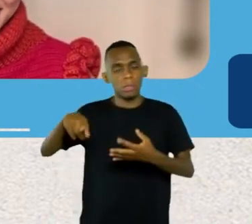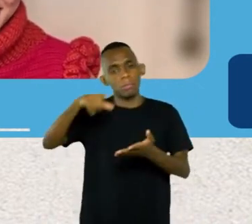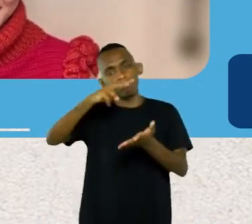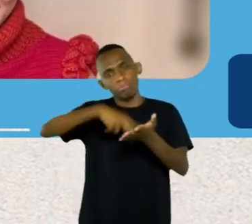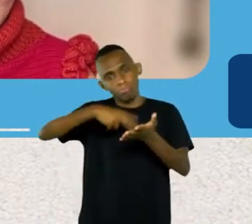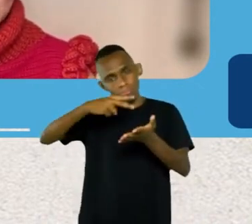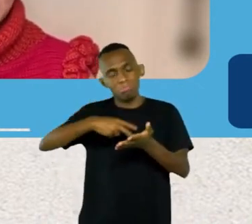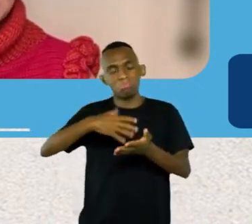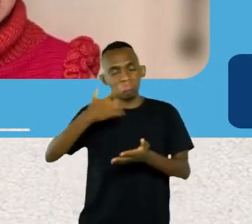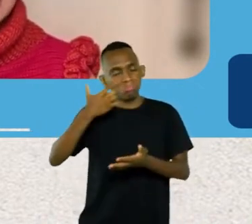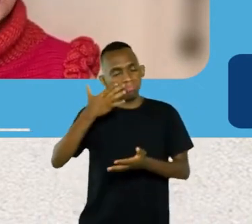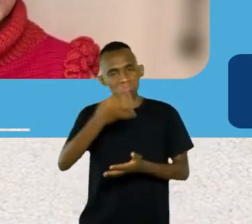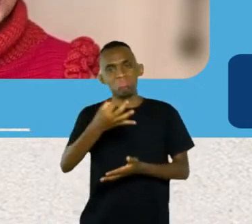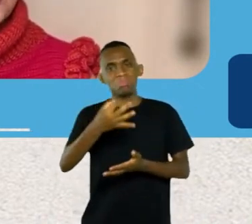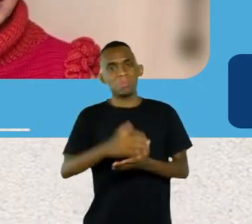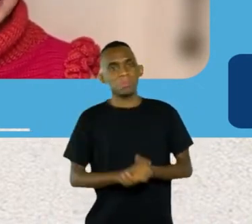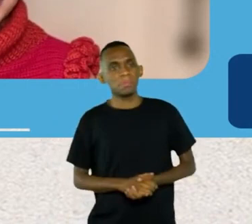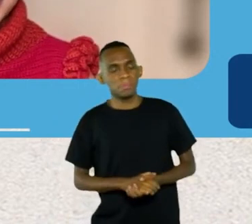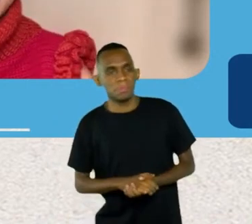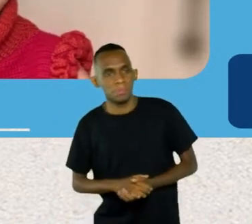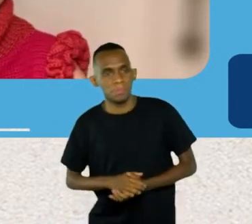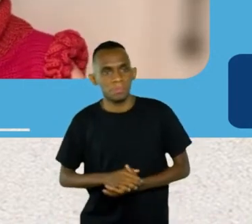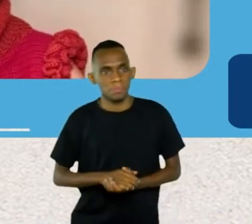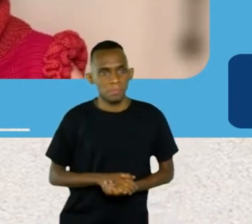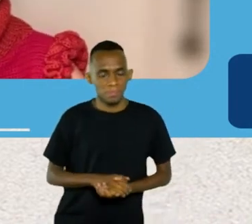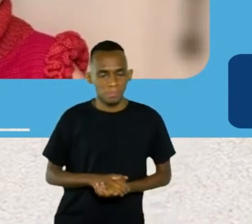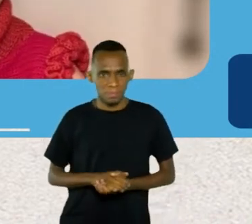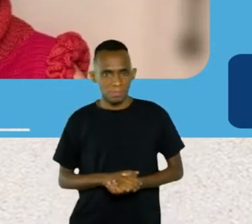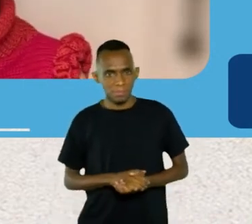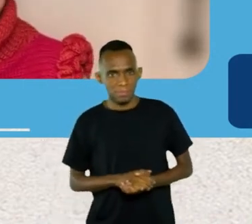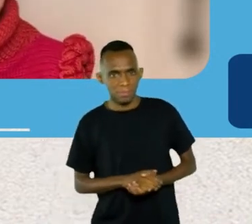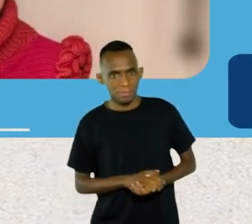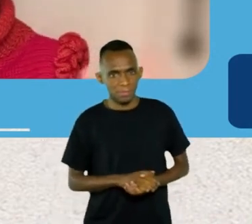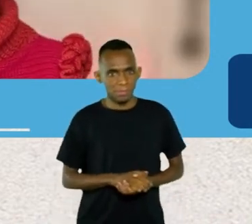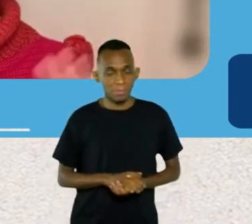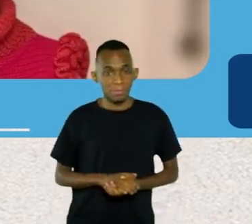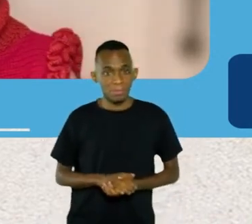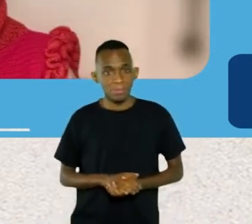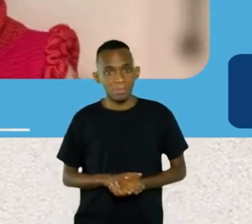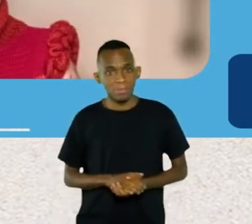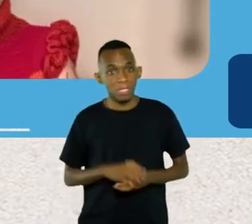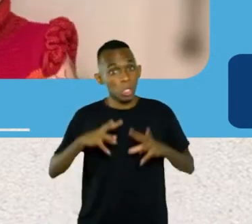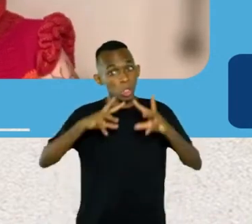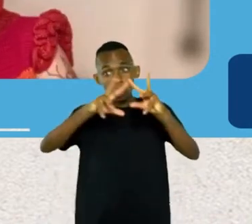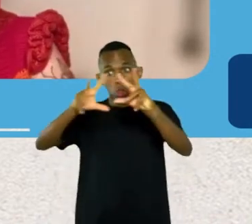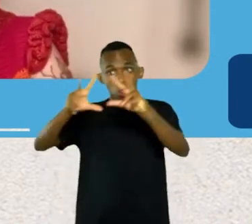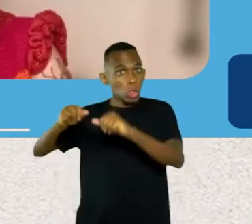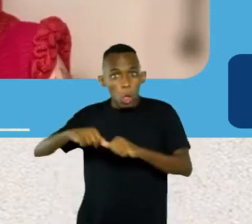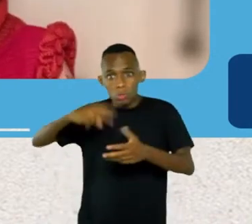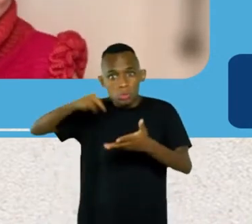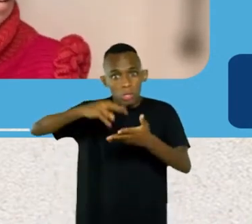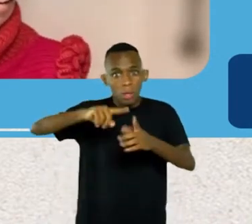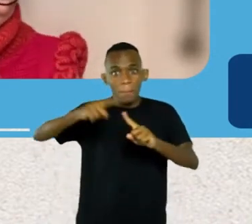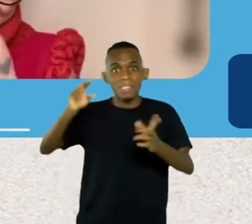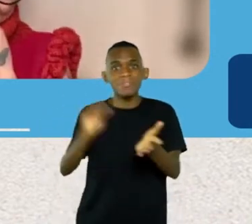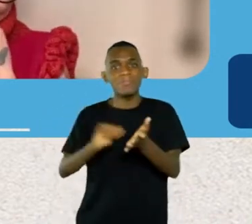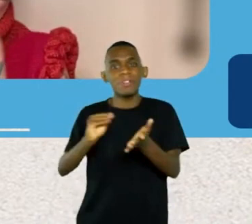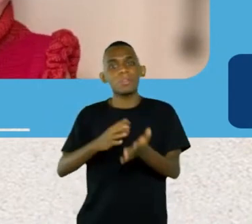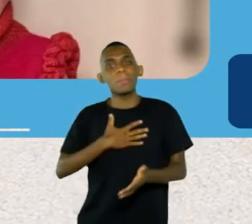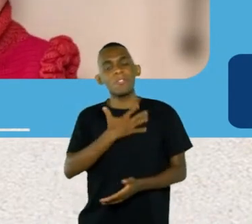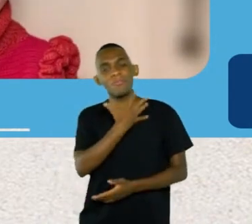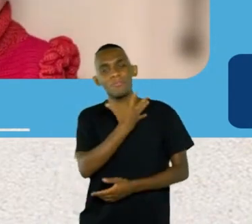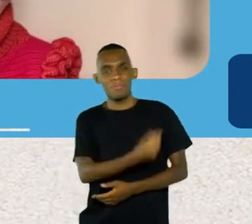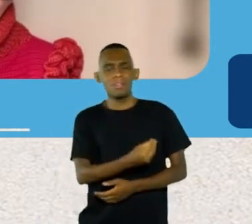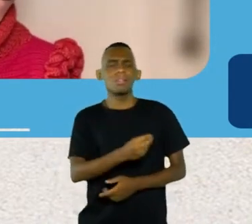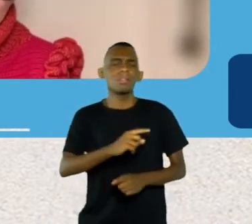interessante. Acho eu que ler talvez mais ele um. tenha um último a ler. Todo Depois mundo você. leu, menos ele. É, daqui a pouco